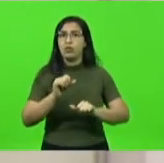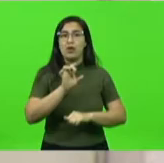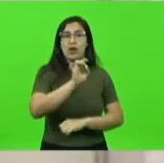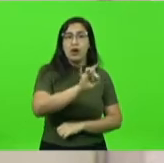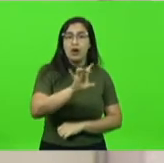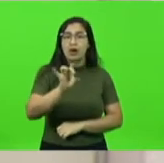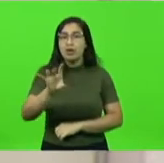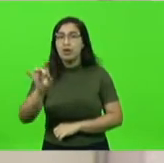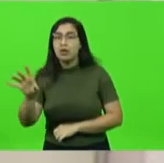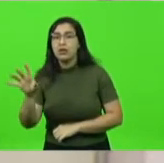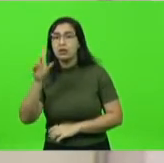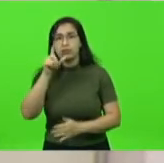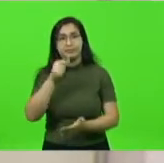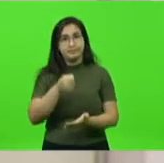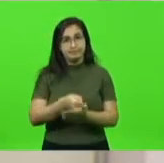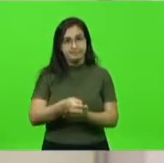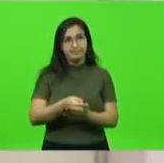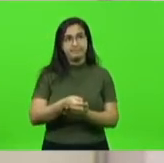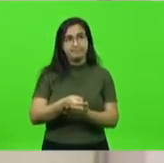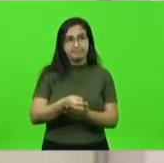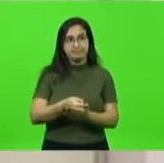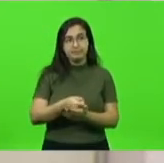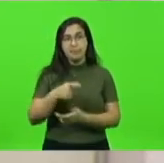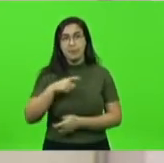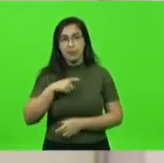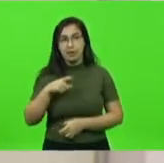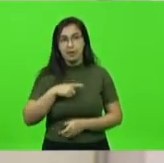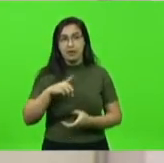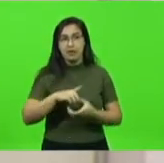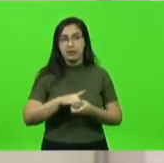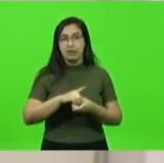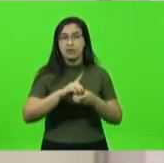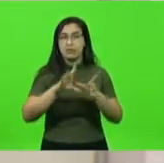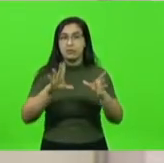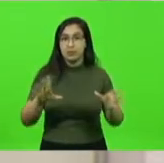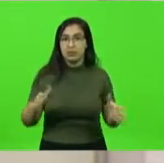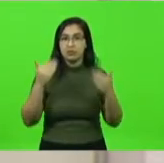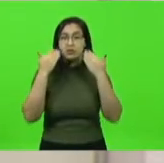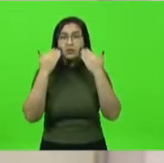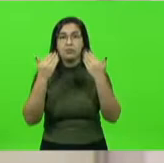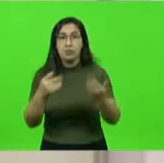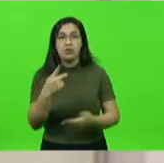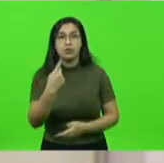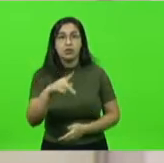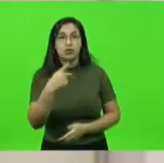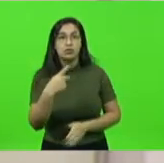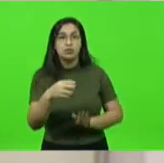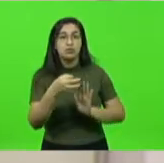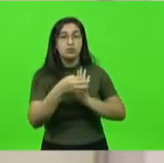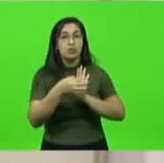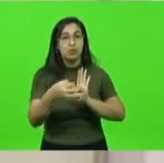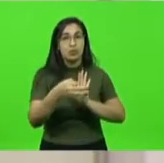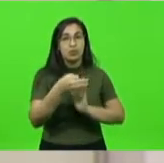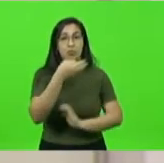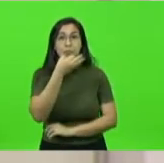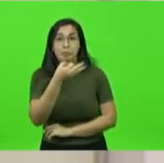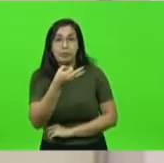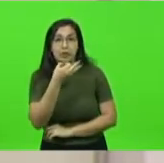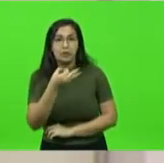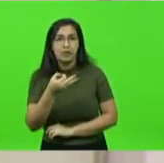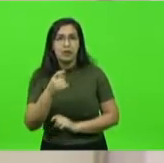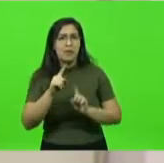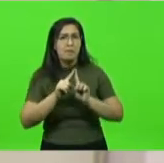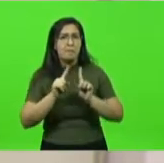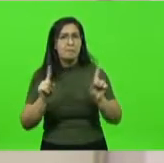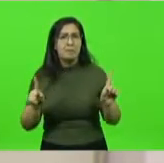dos deputados que tem aqui a democracia para expor as suas opiniões. Mas não é um debate, uma briga